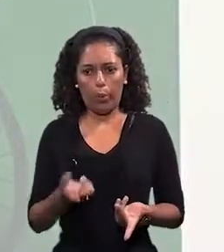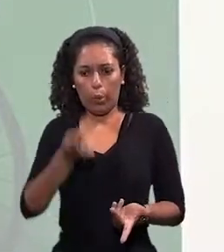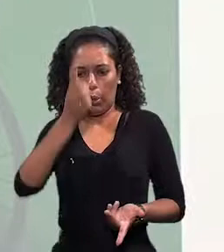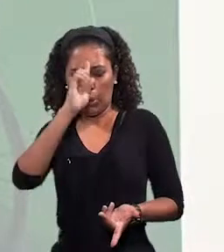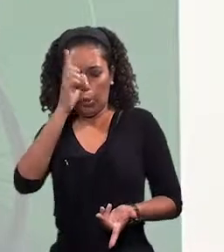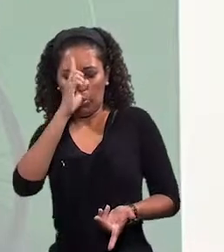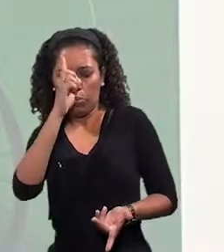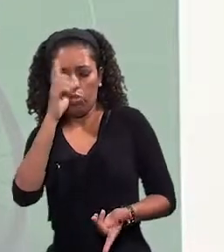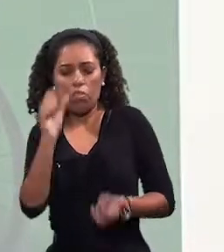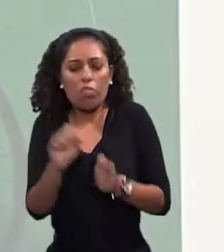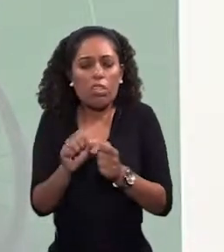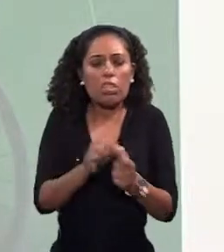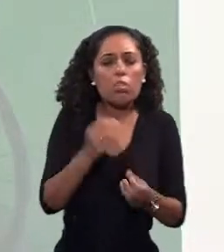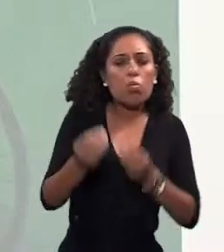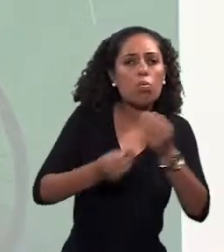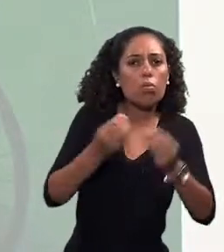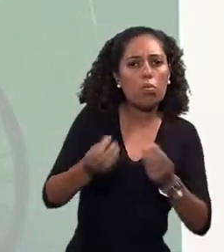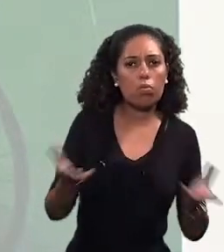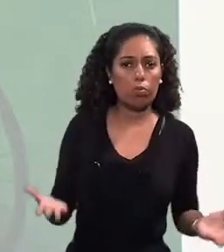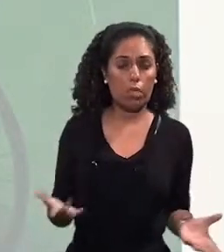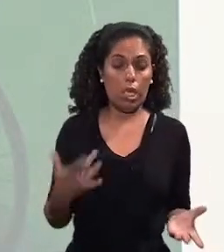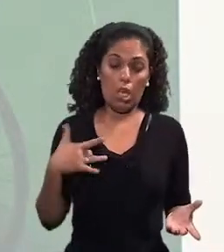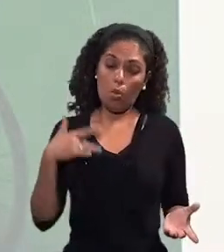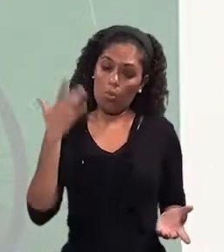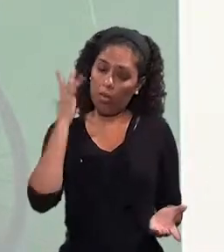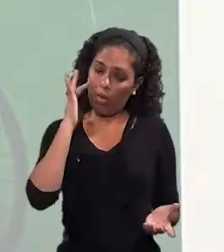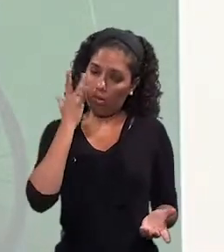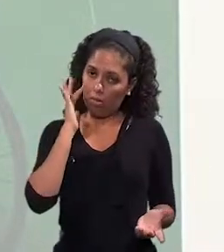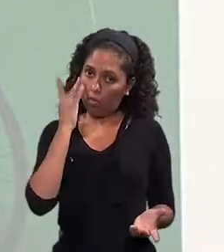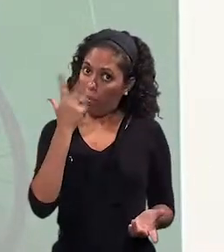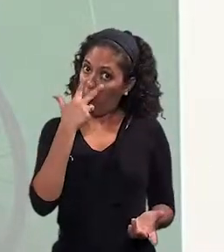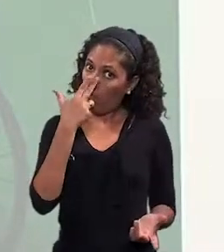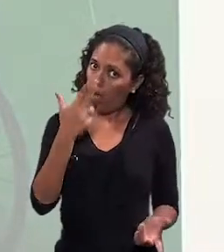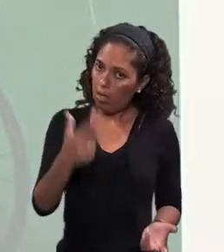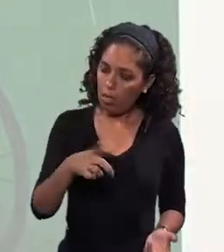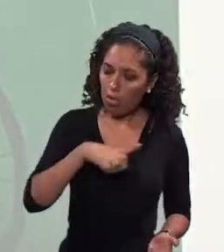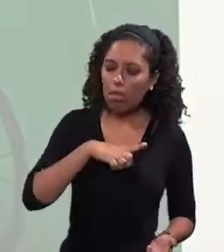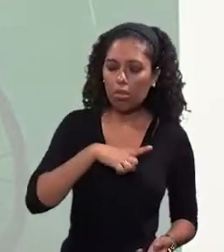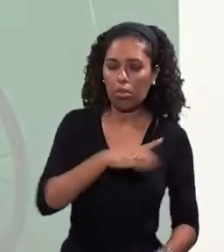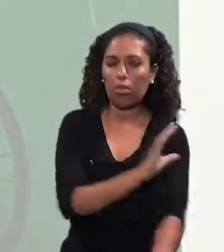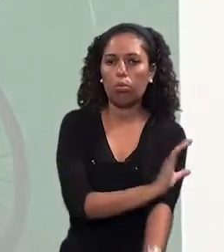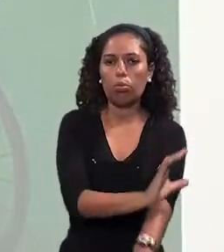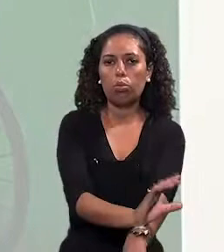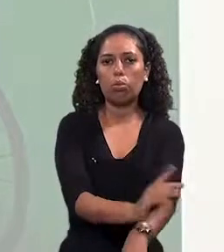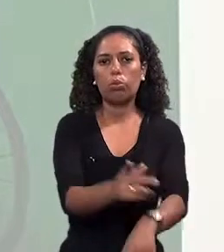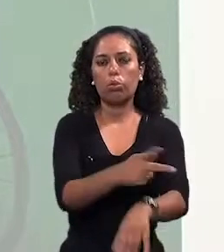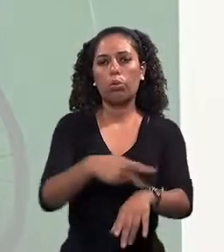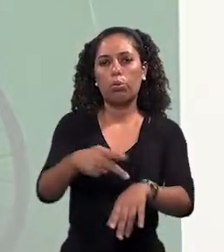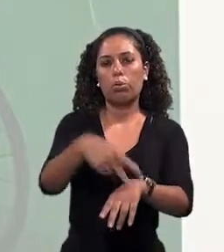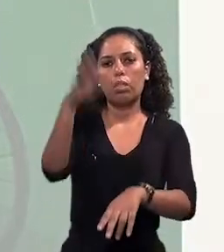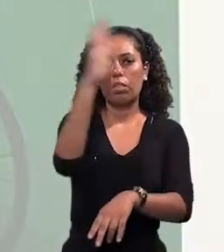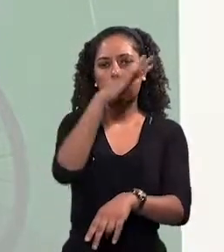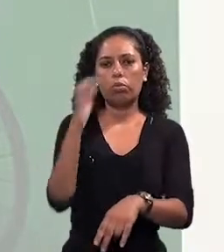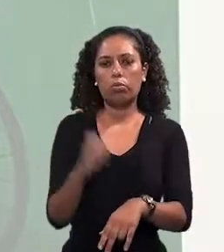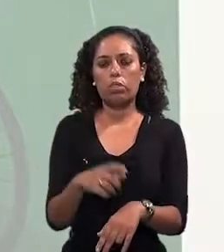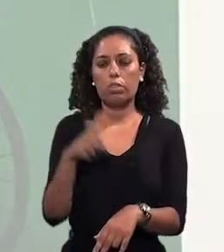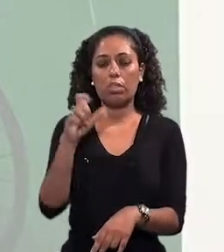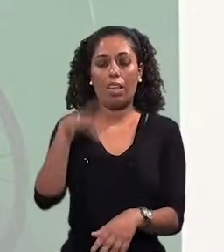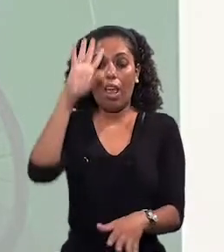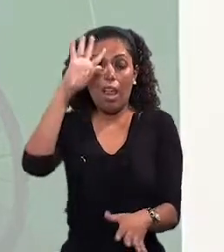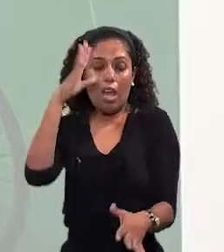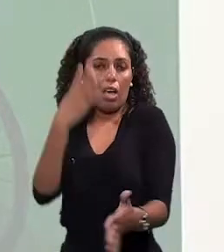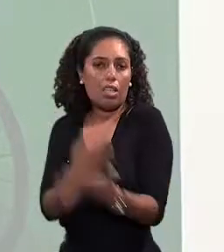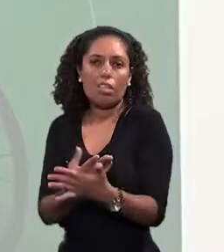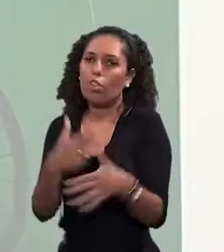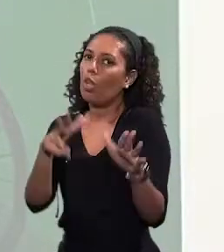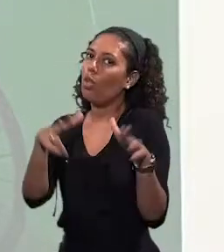age também diante as circunstâncias. Acho que, ao que me parece, existe sim uma cultura no Brasil que é de